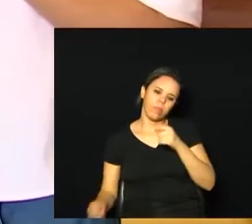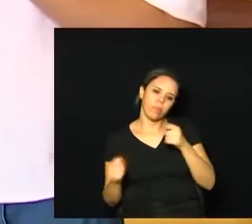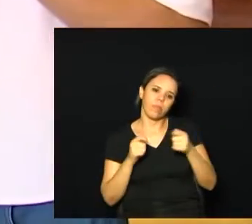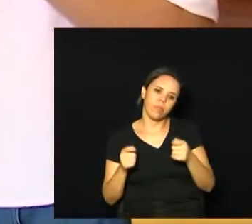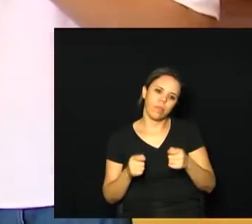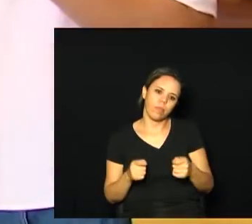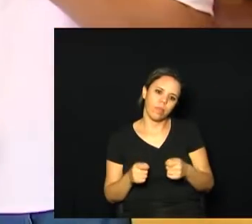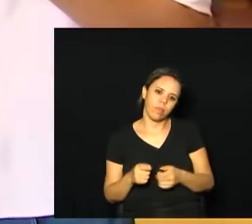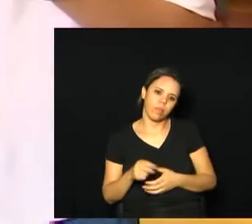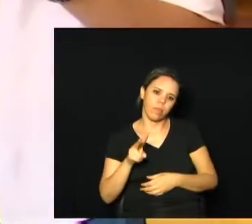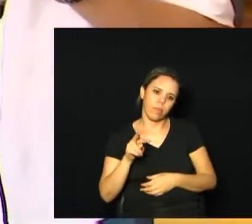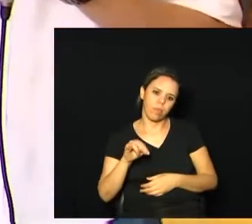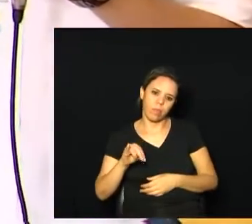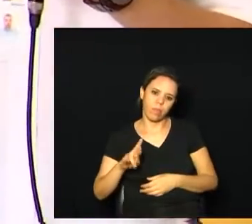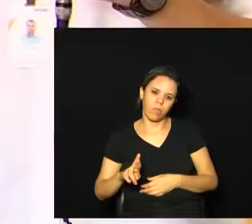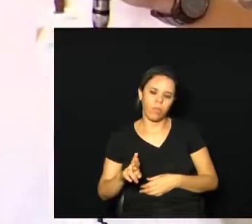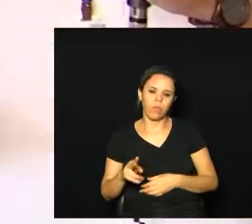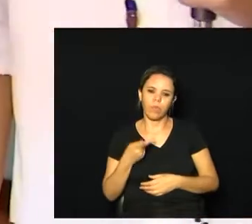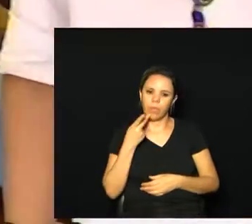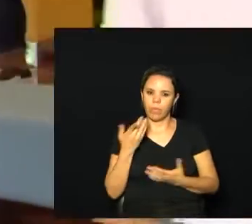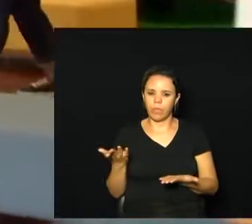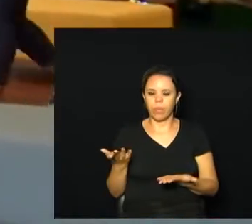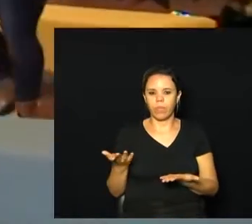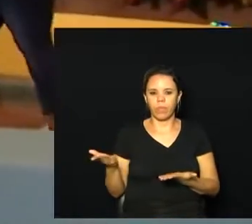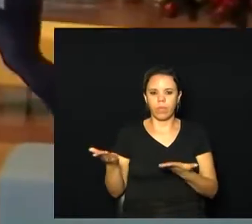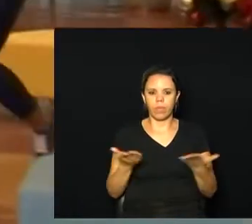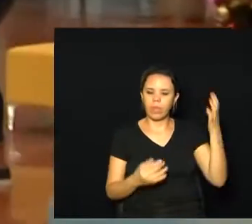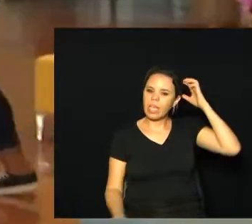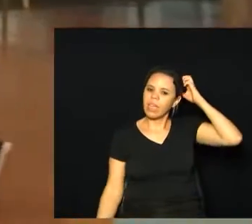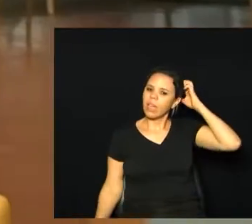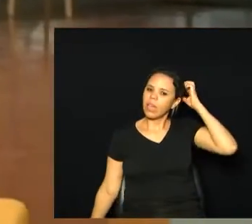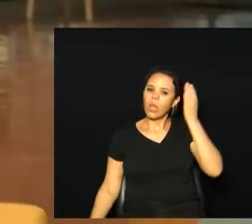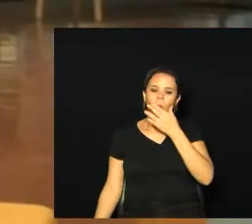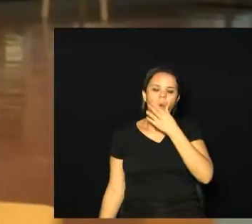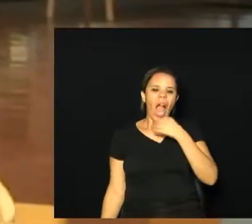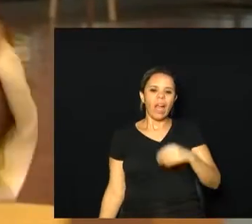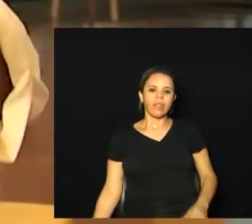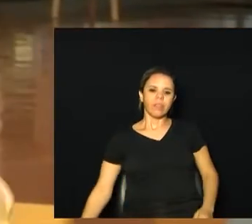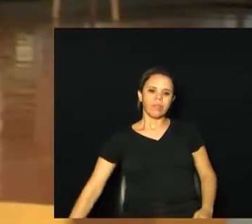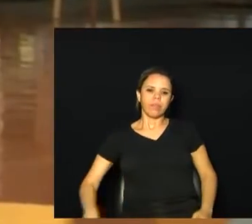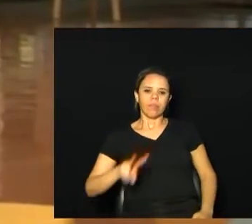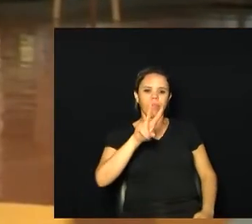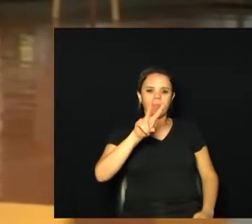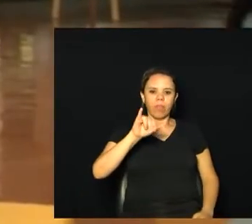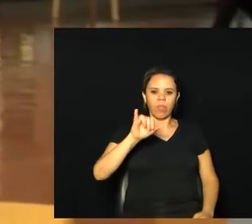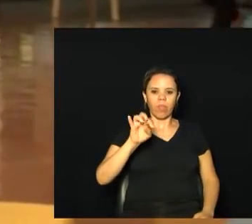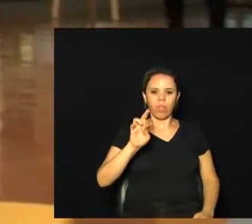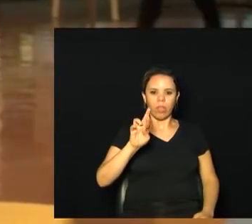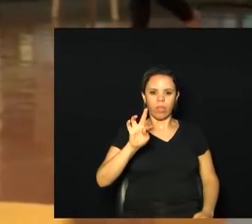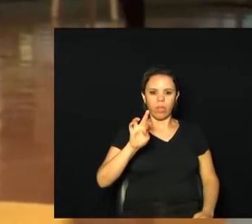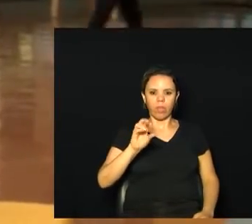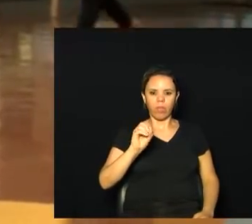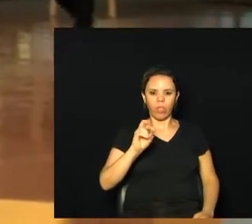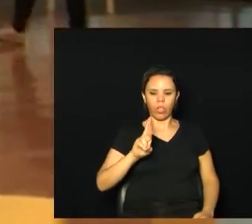Agora obrigado, o Vitor vai falar com a gente, né? Pode já se posicionar, o Vitor, o grande vencedor aqui